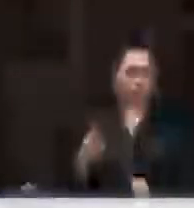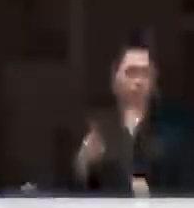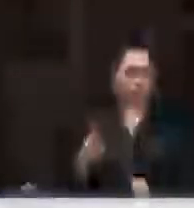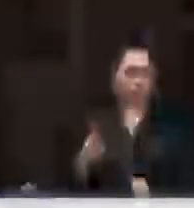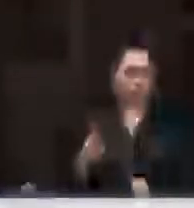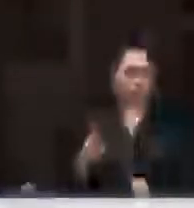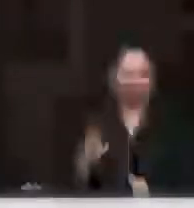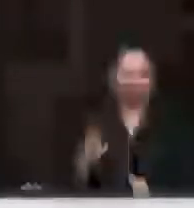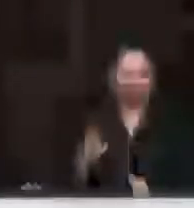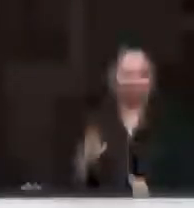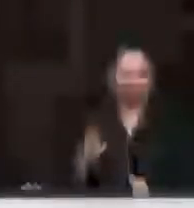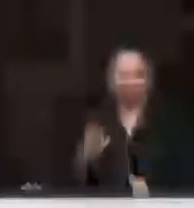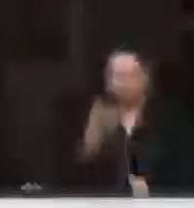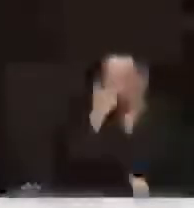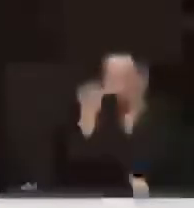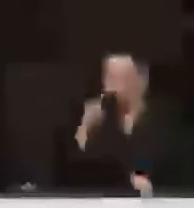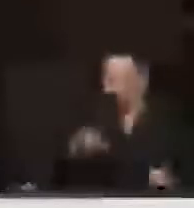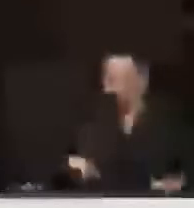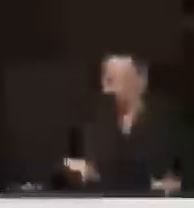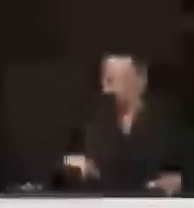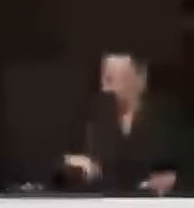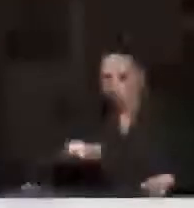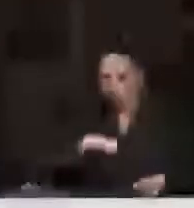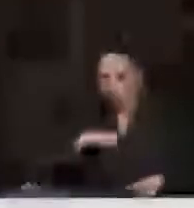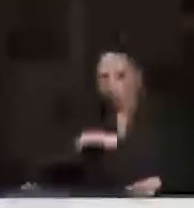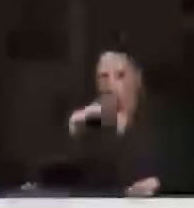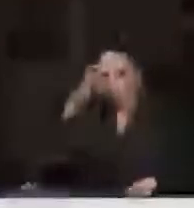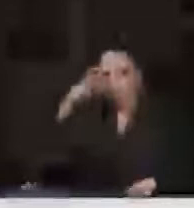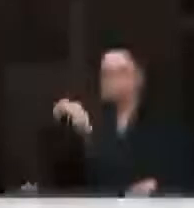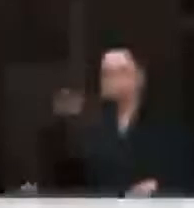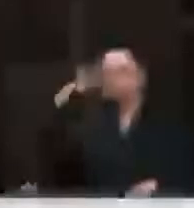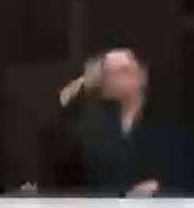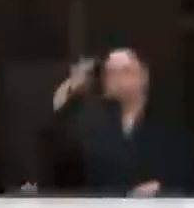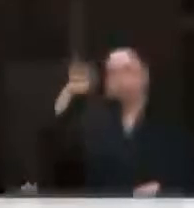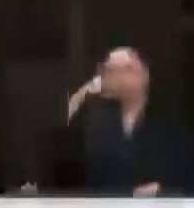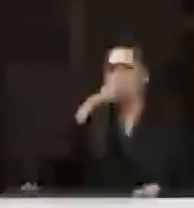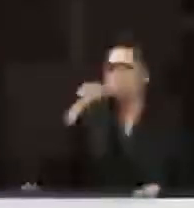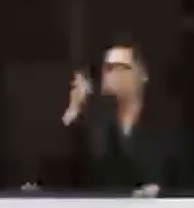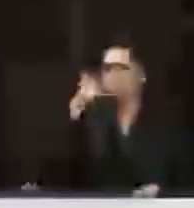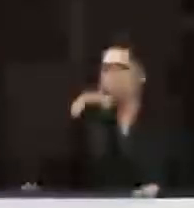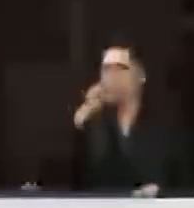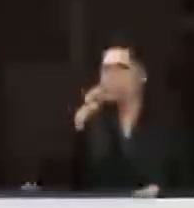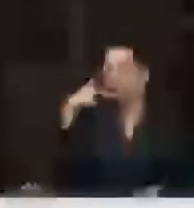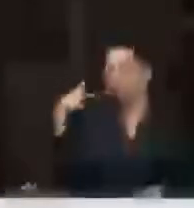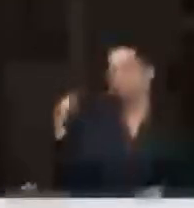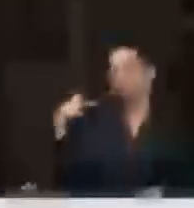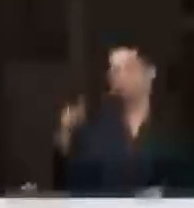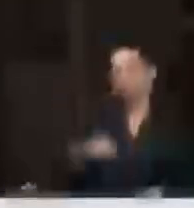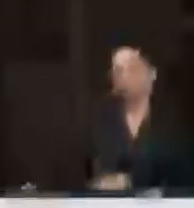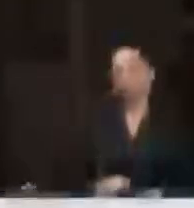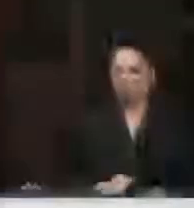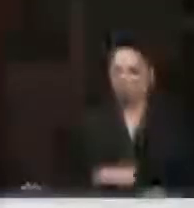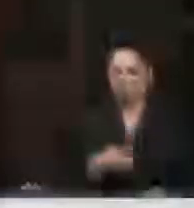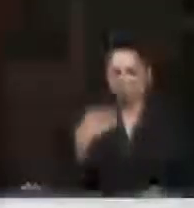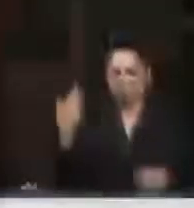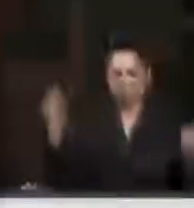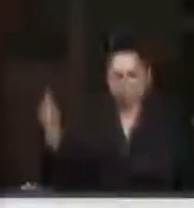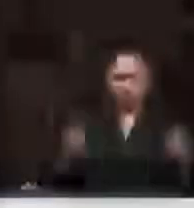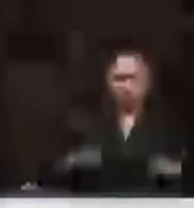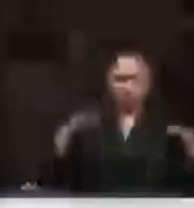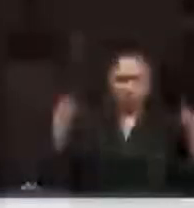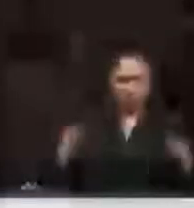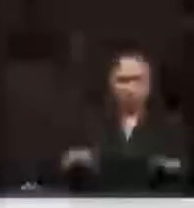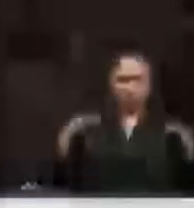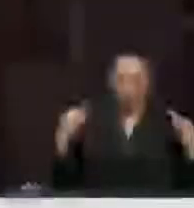seus familiares, especialmente pai e mãe. A dor é grande